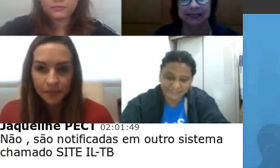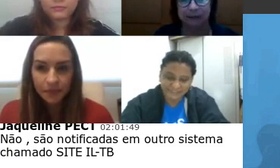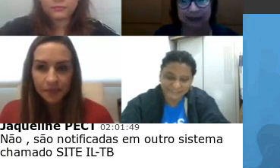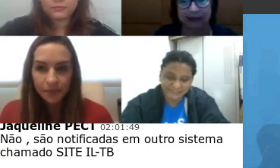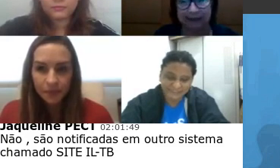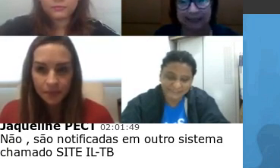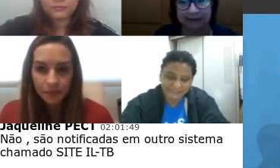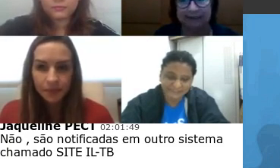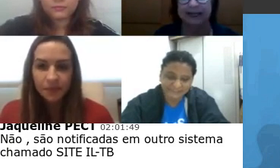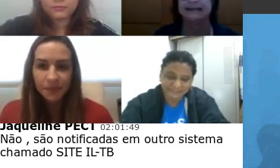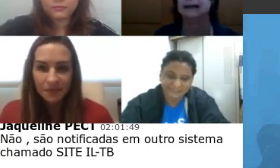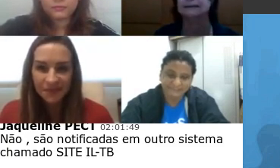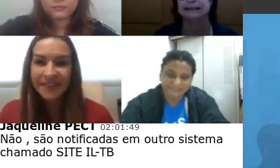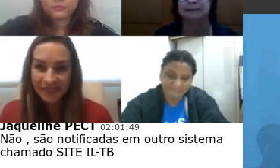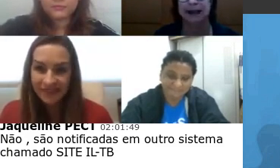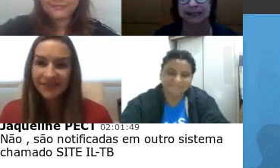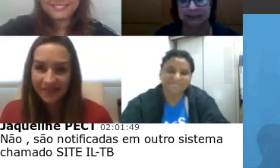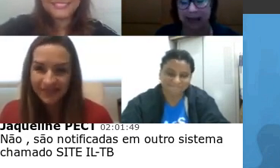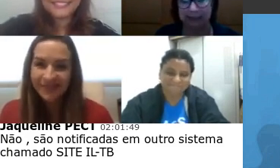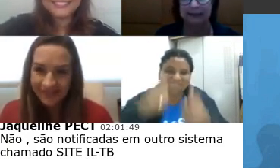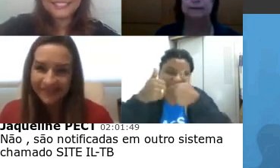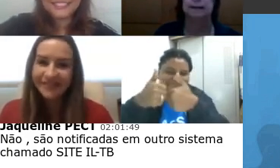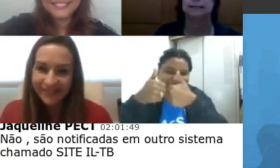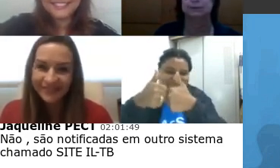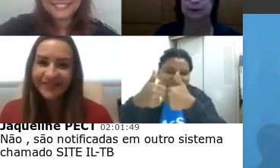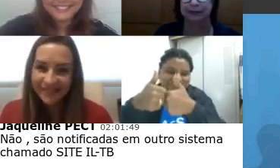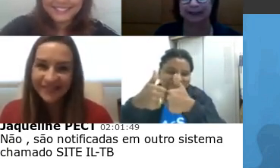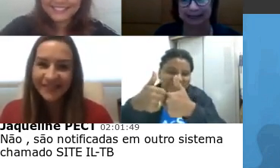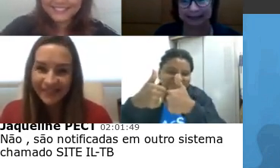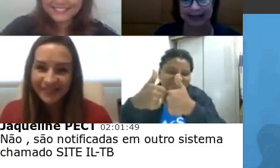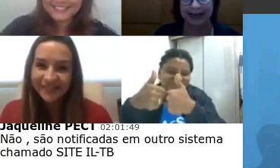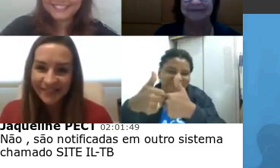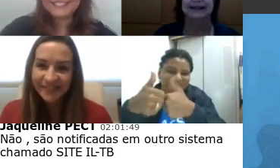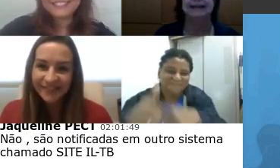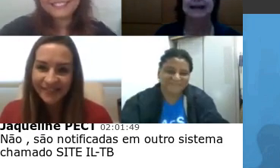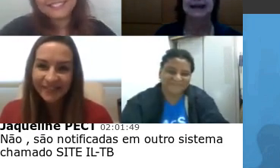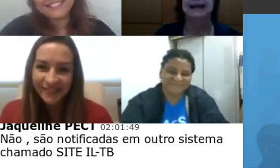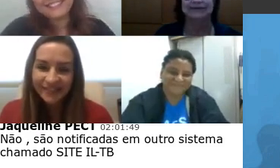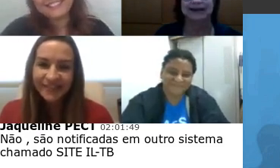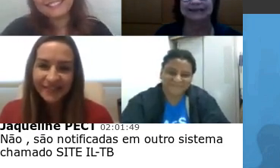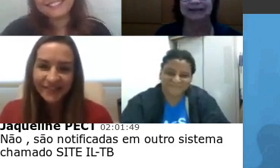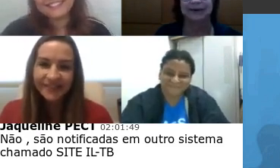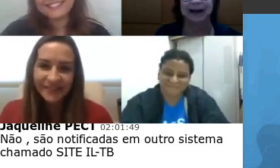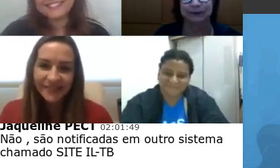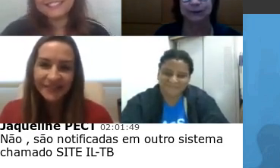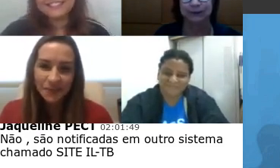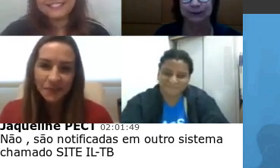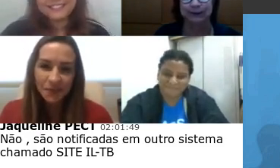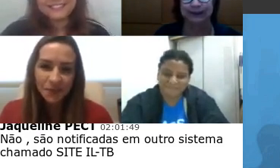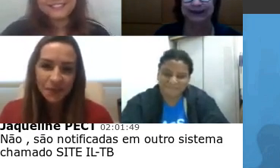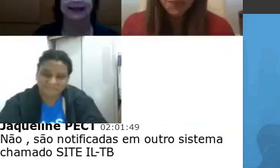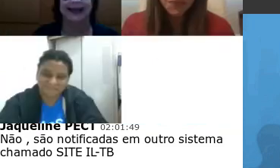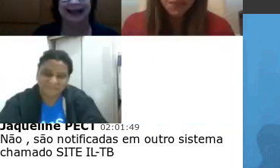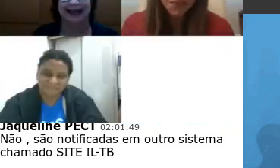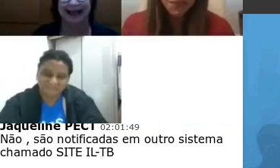fazer foi quase um curso em dar um curso sobre sobre TB né falou